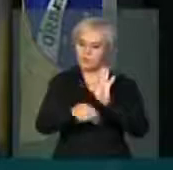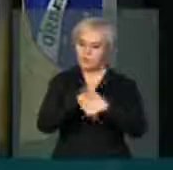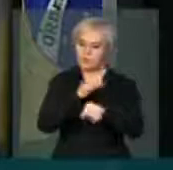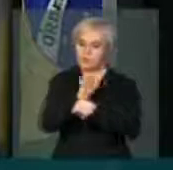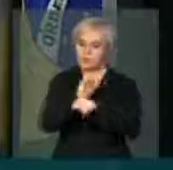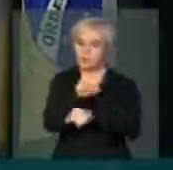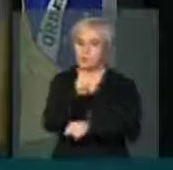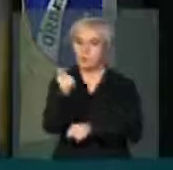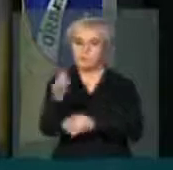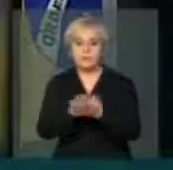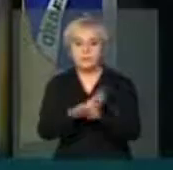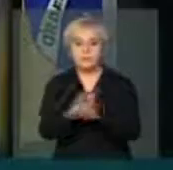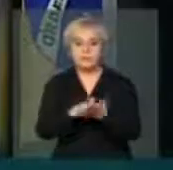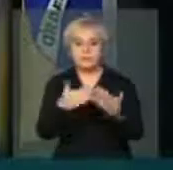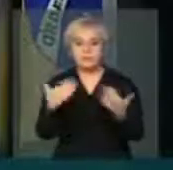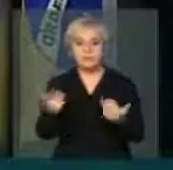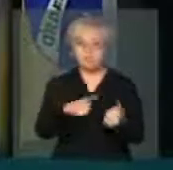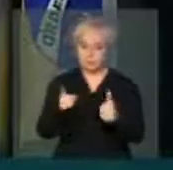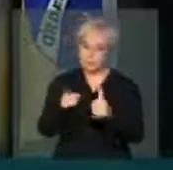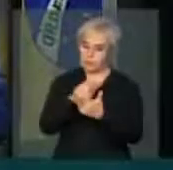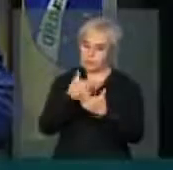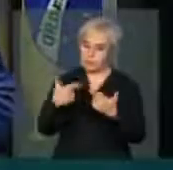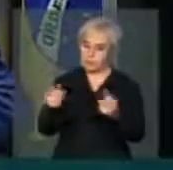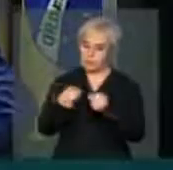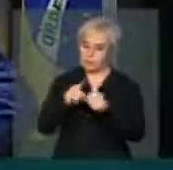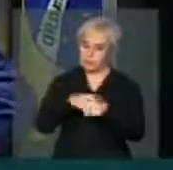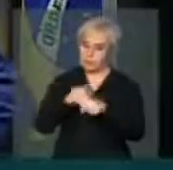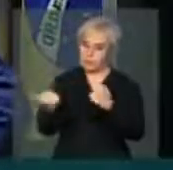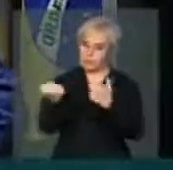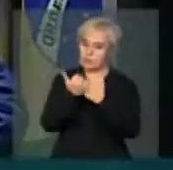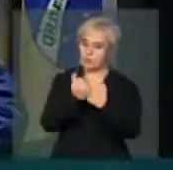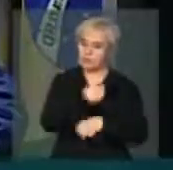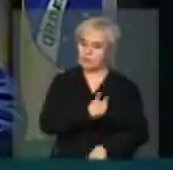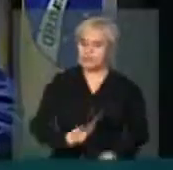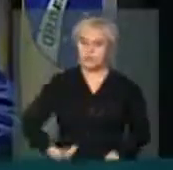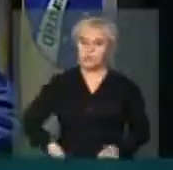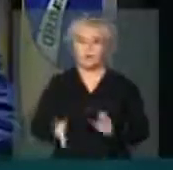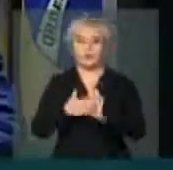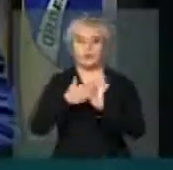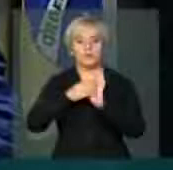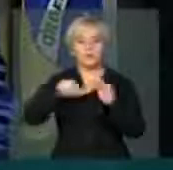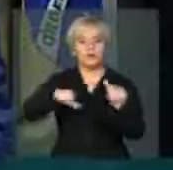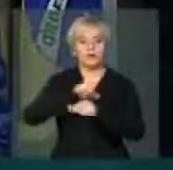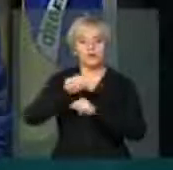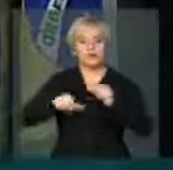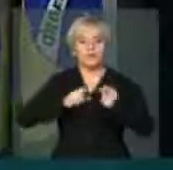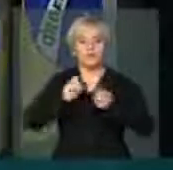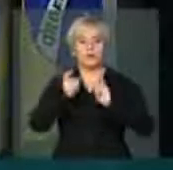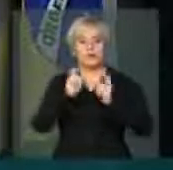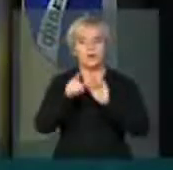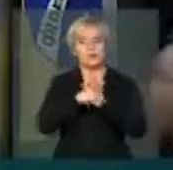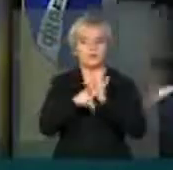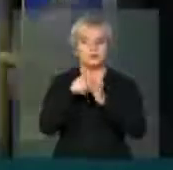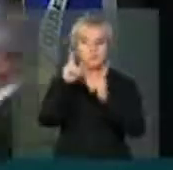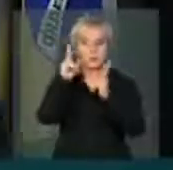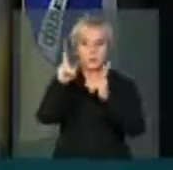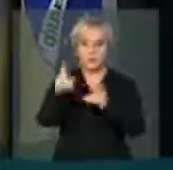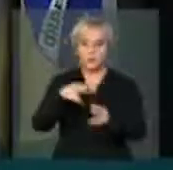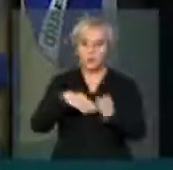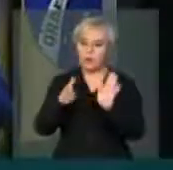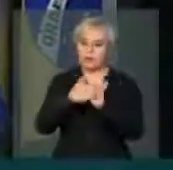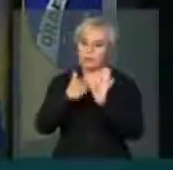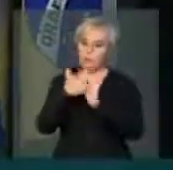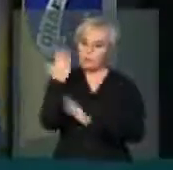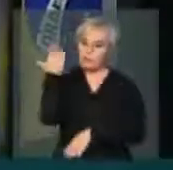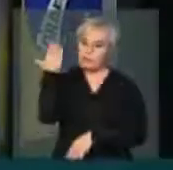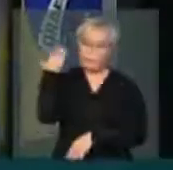Estado. A primeira coisa que ele fez ao assumir o governo é propor uma reforma administrativa, a mesma que propôs das